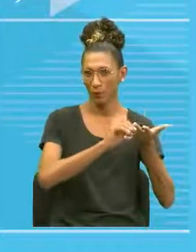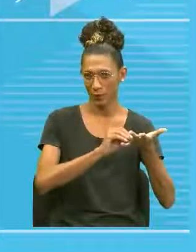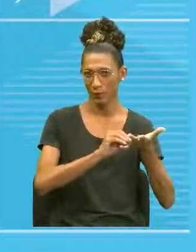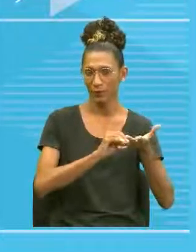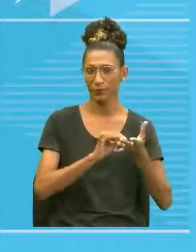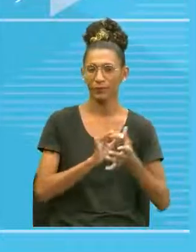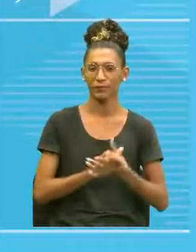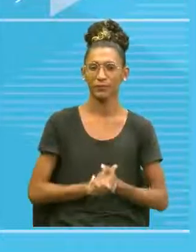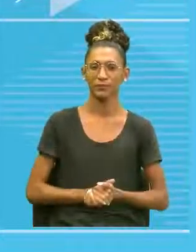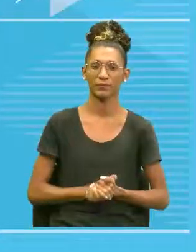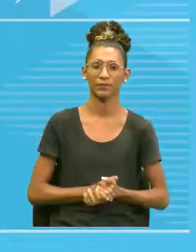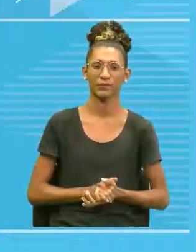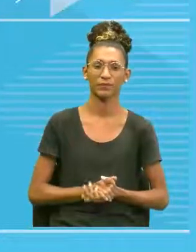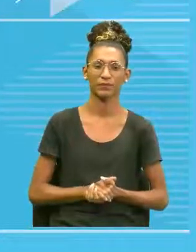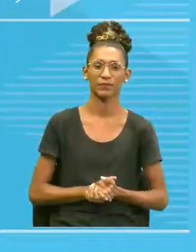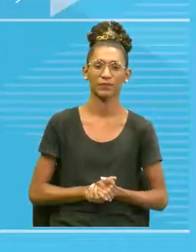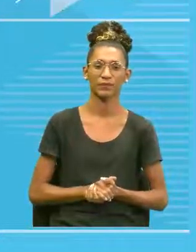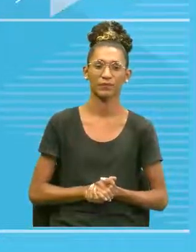exercício